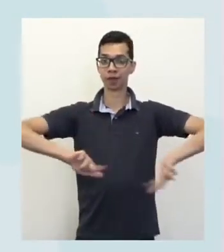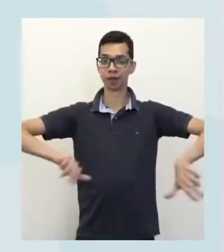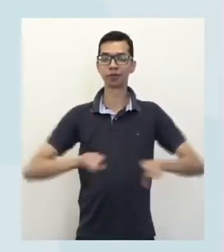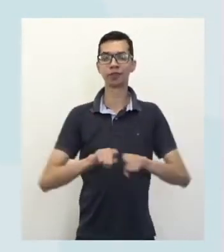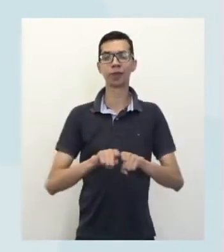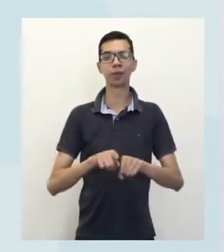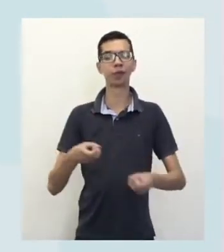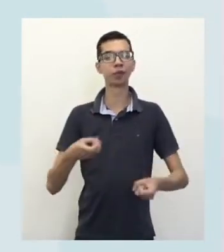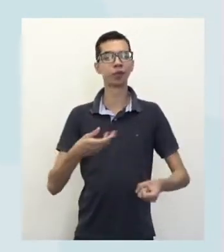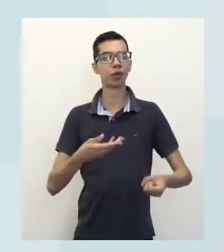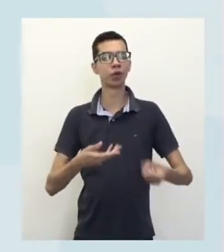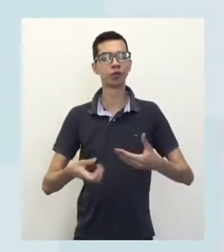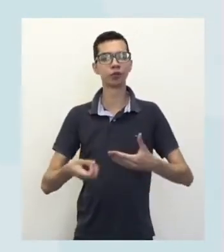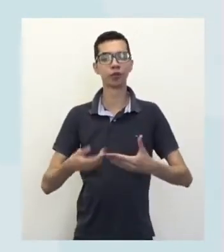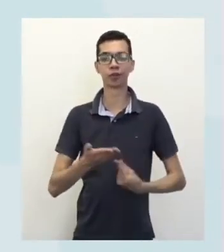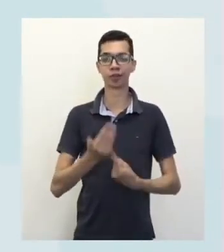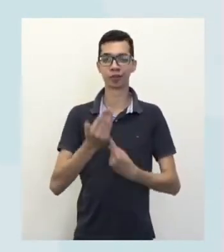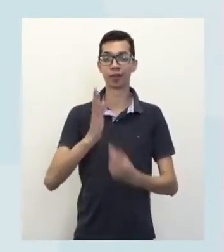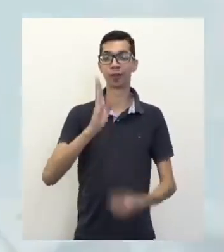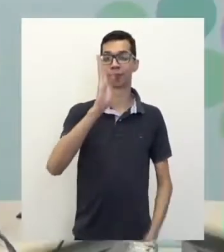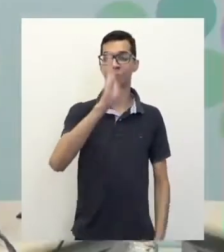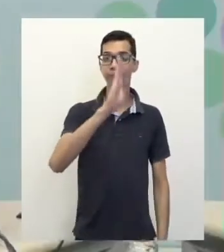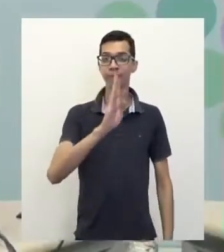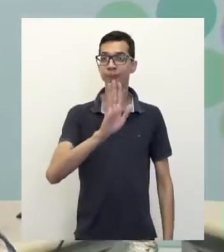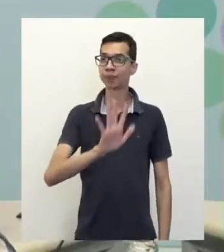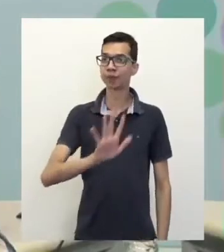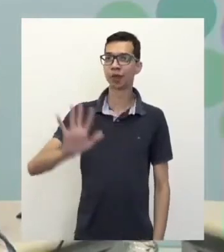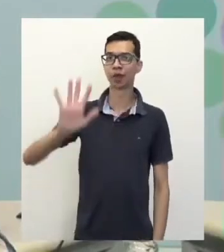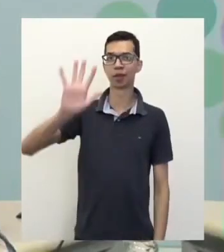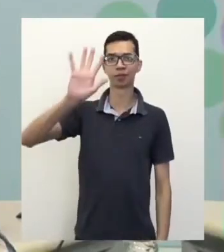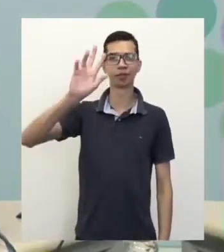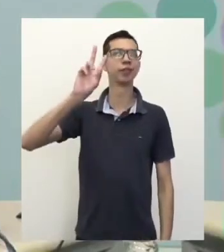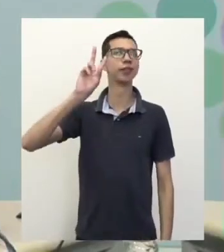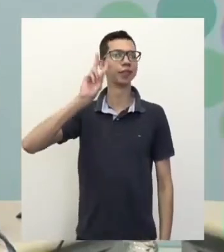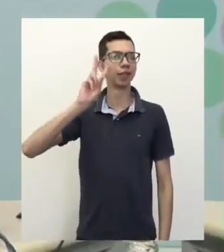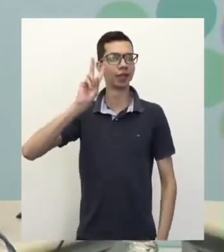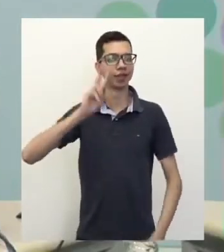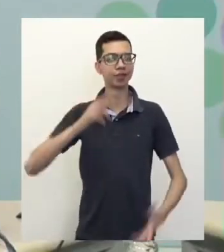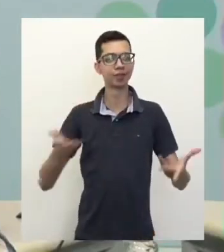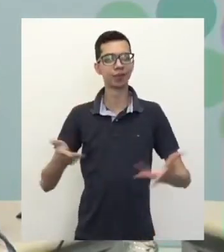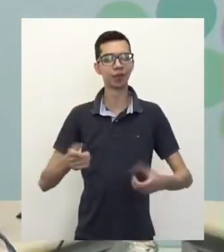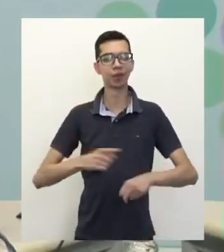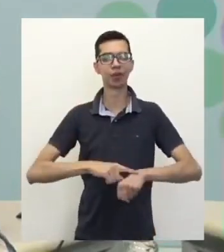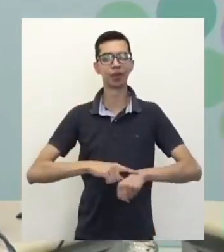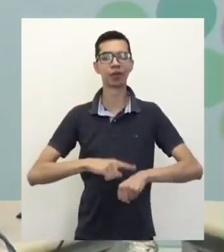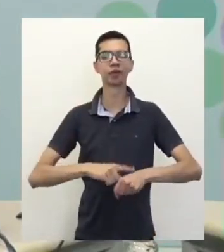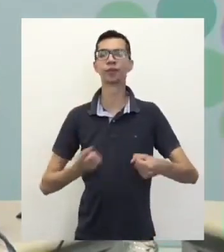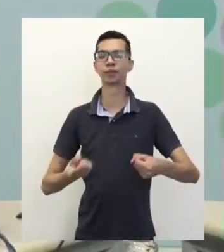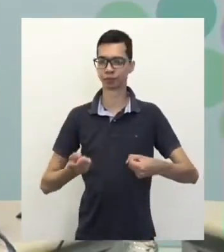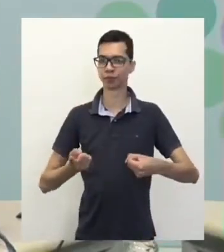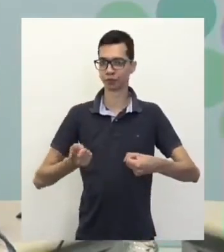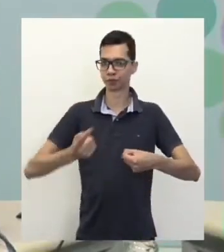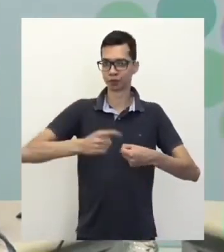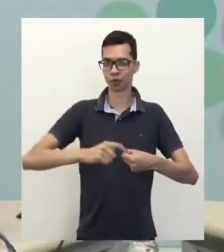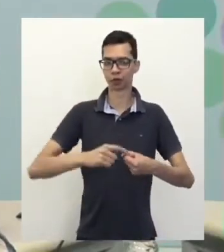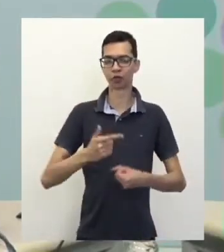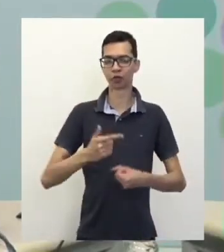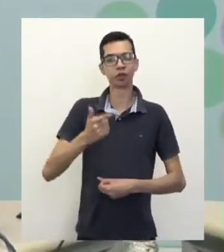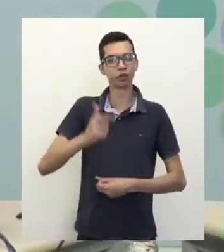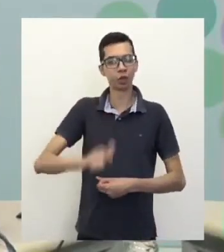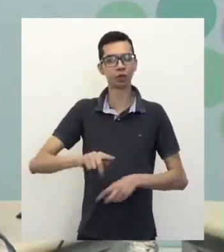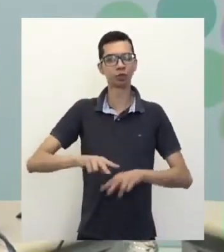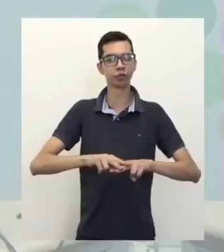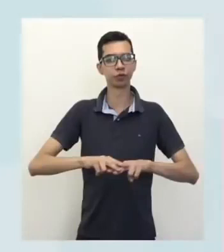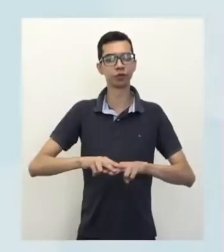território brasileiro. E lembrando que nesse momento de retomada, né, nós temos aí a indicação de algumas